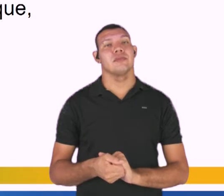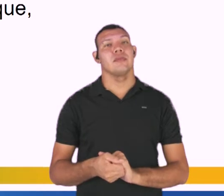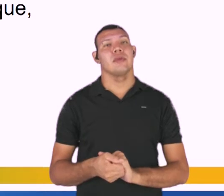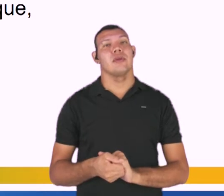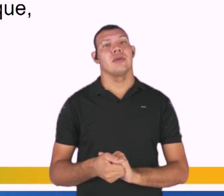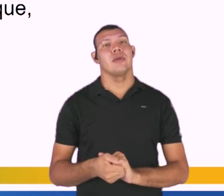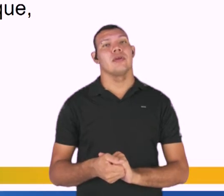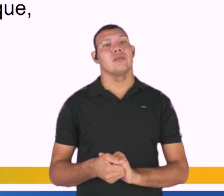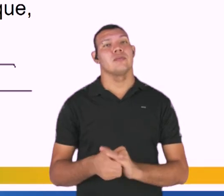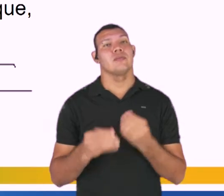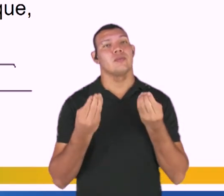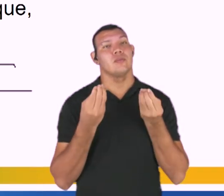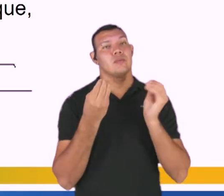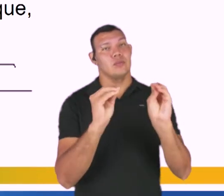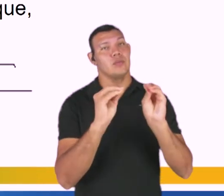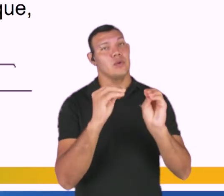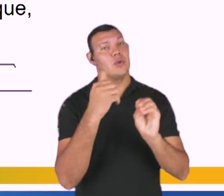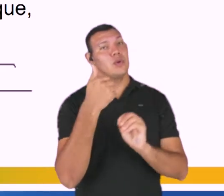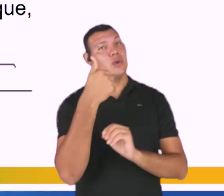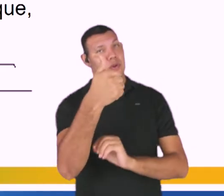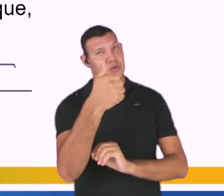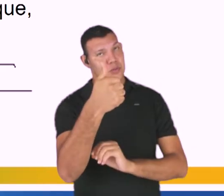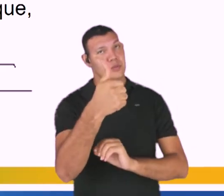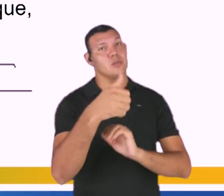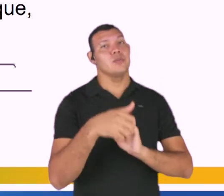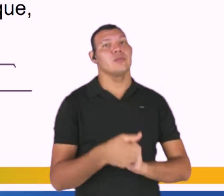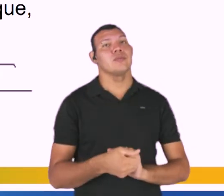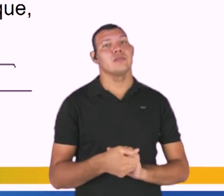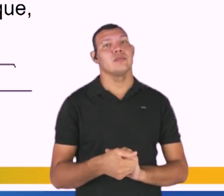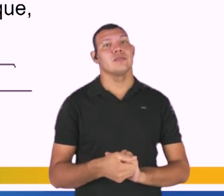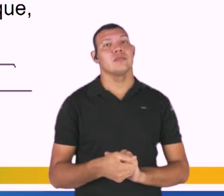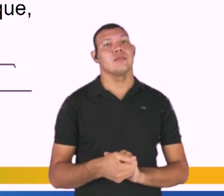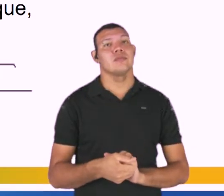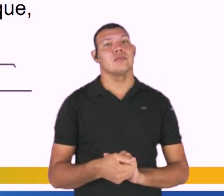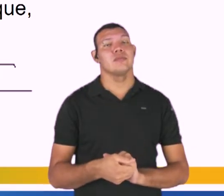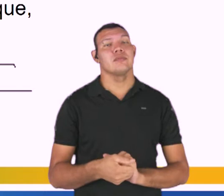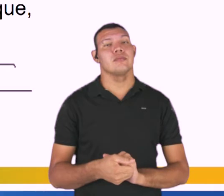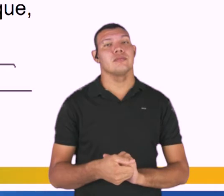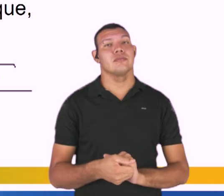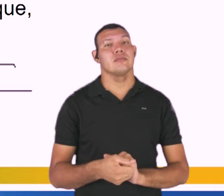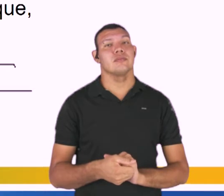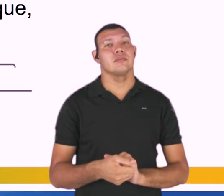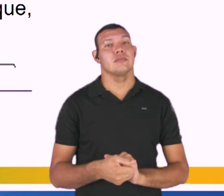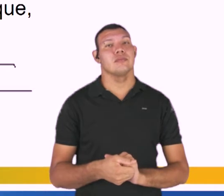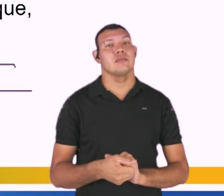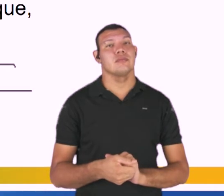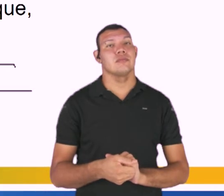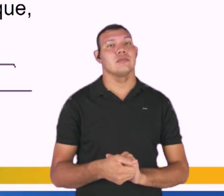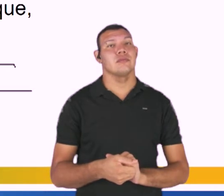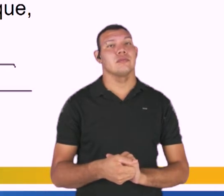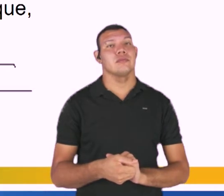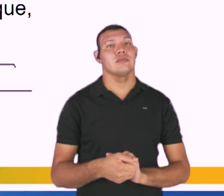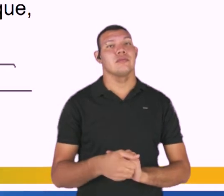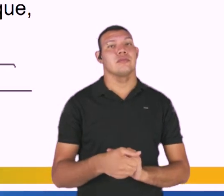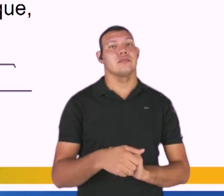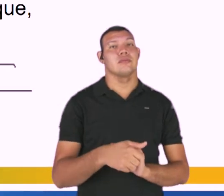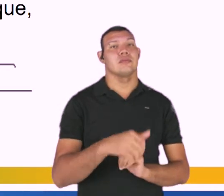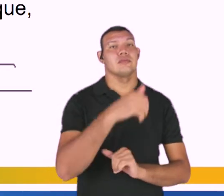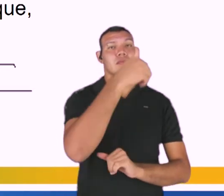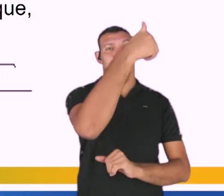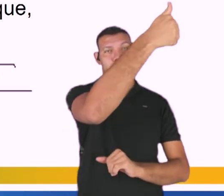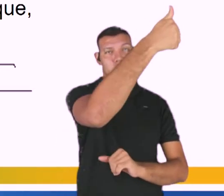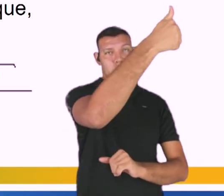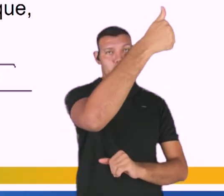é um Tá certo Então nesse caso é nós vamos colocar para baixo e se um